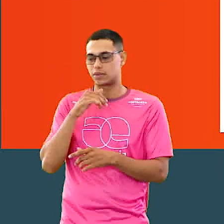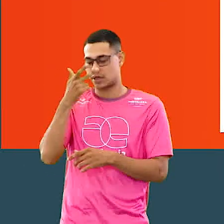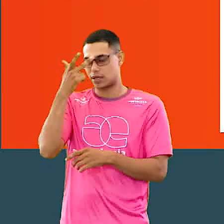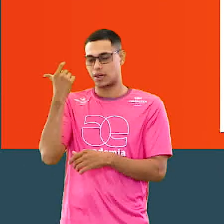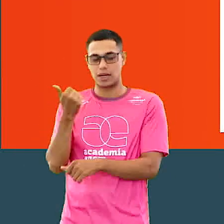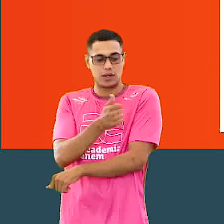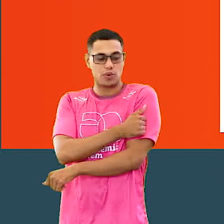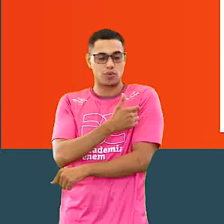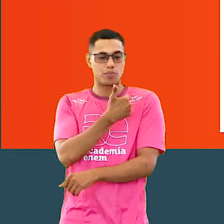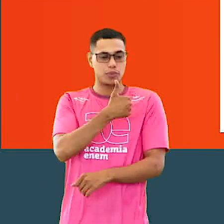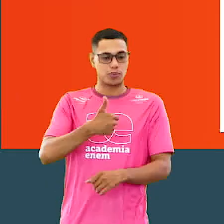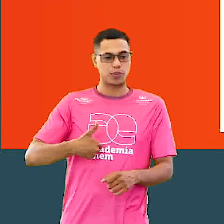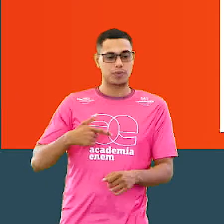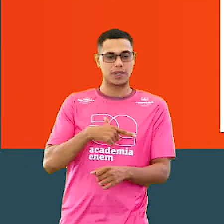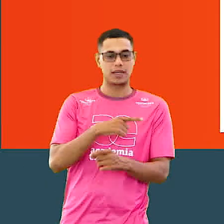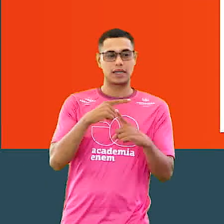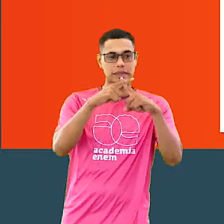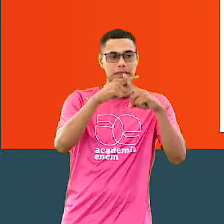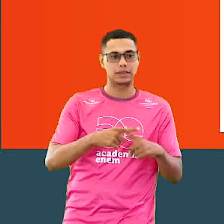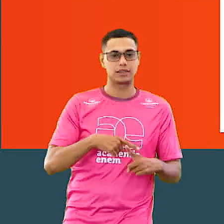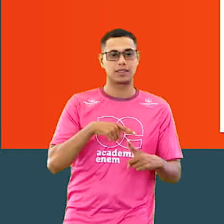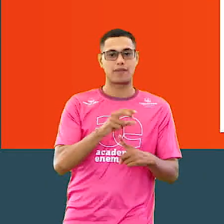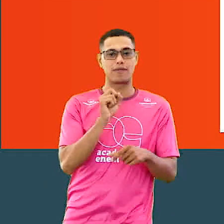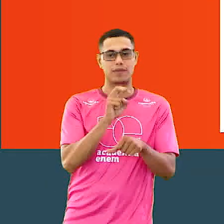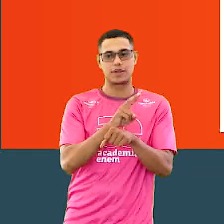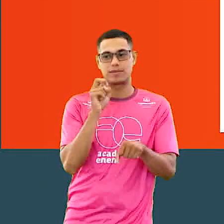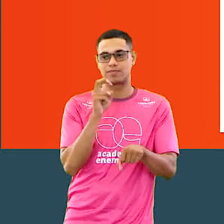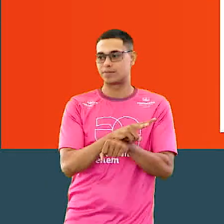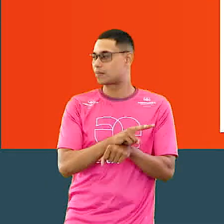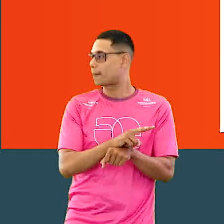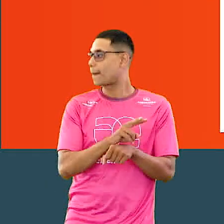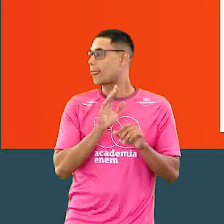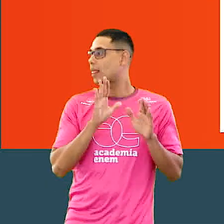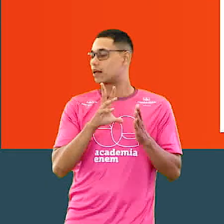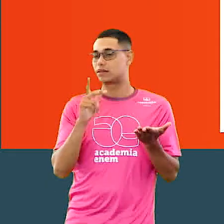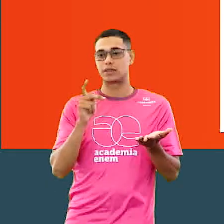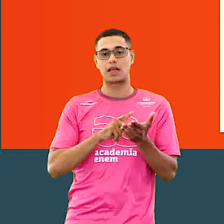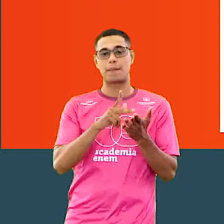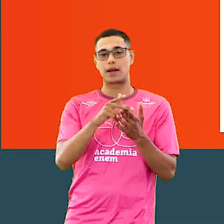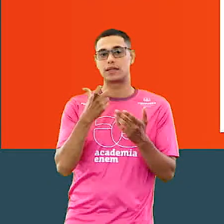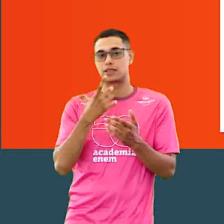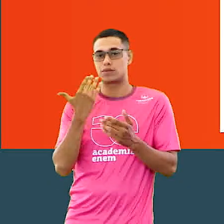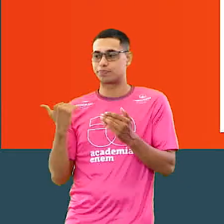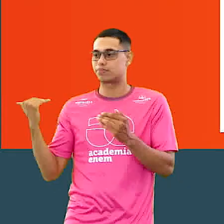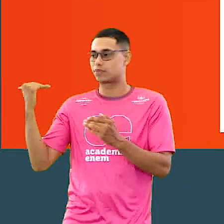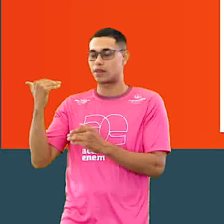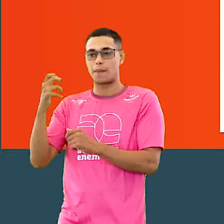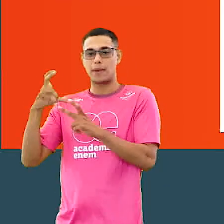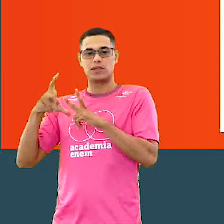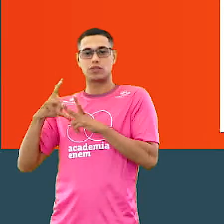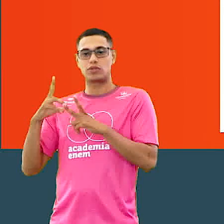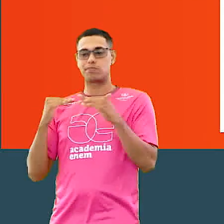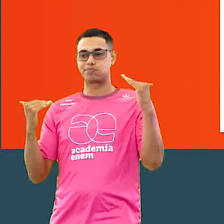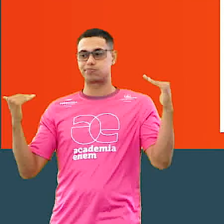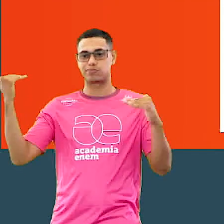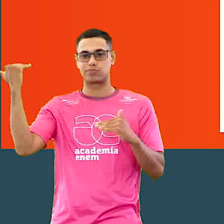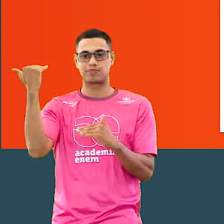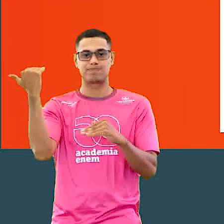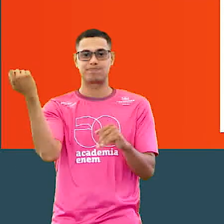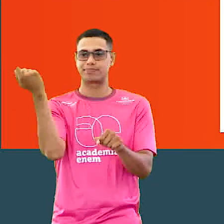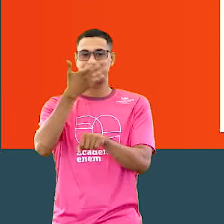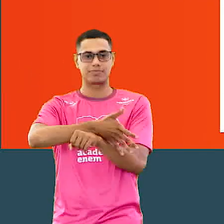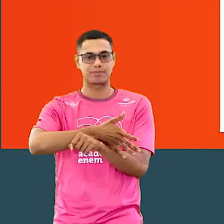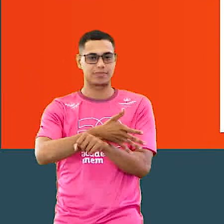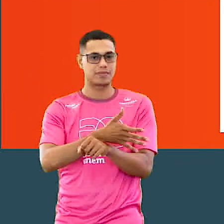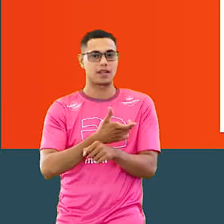escola pública concorria às vagas das universidades semelhante, juntamente com os alunos de escola particulares.